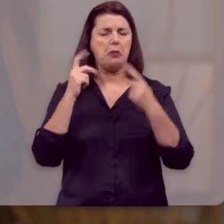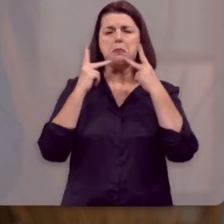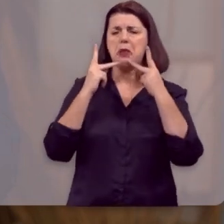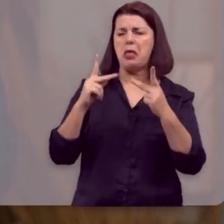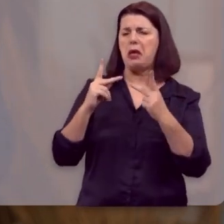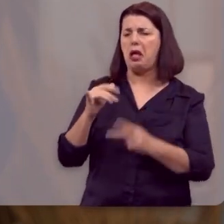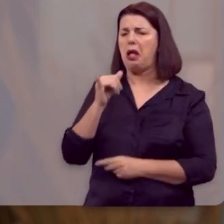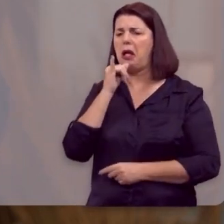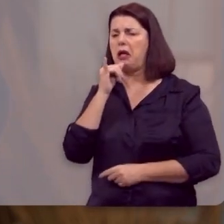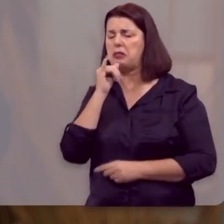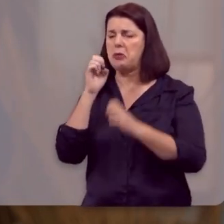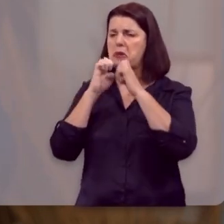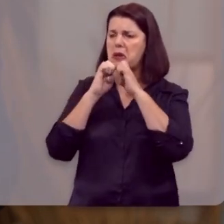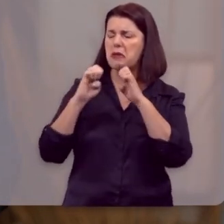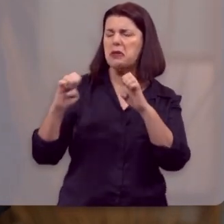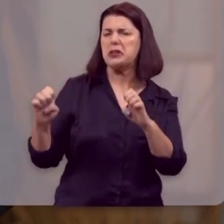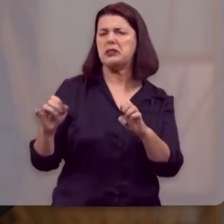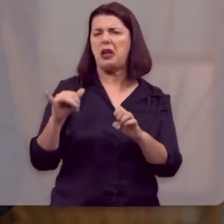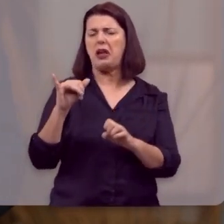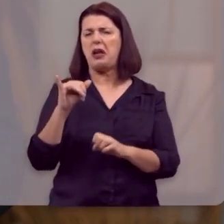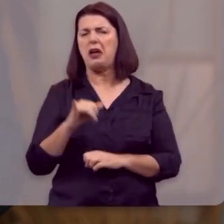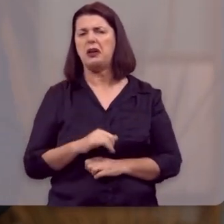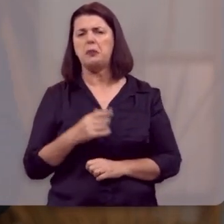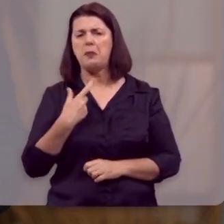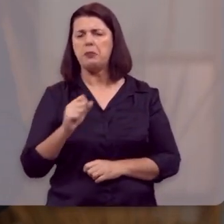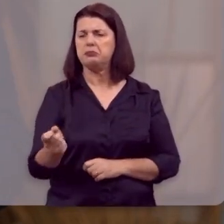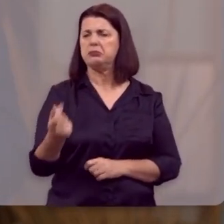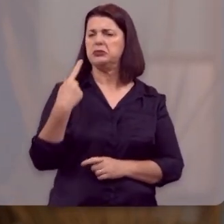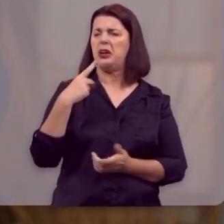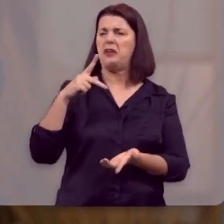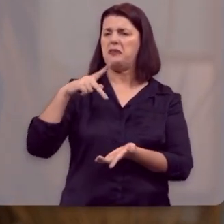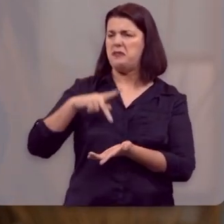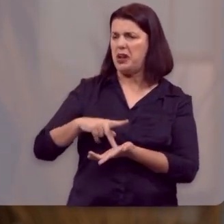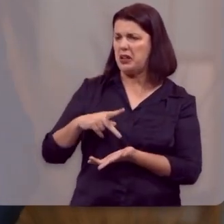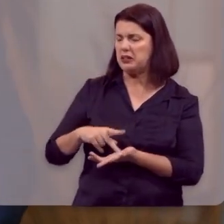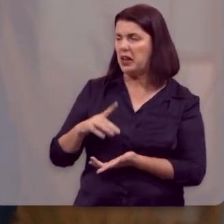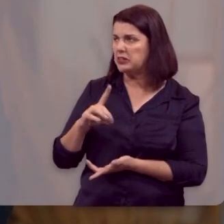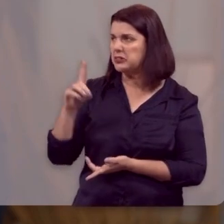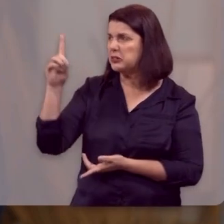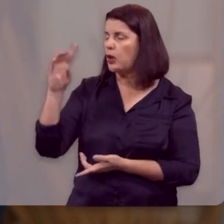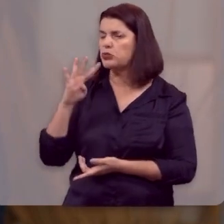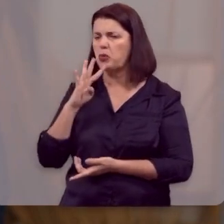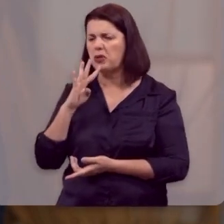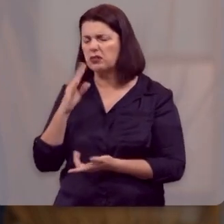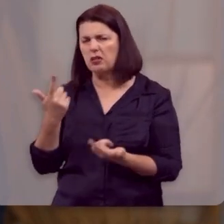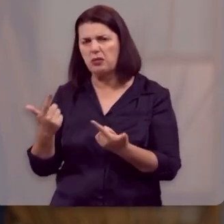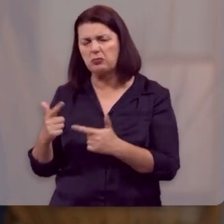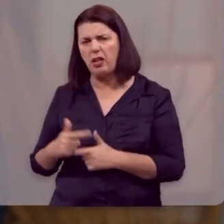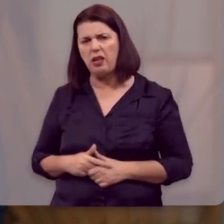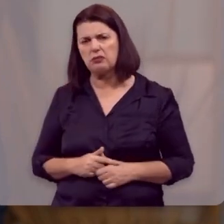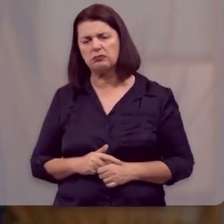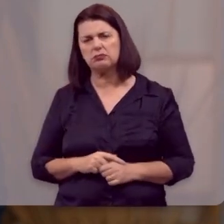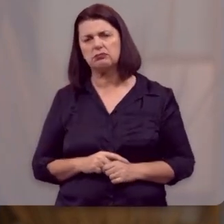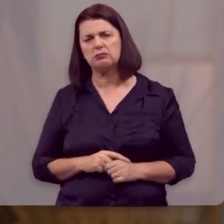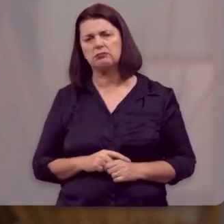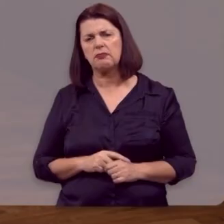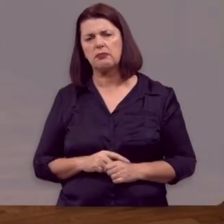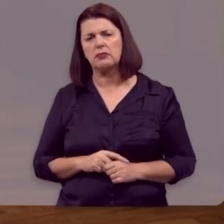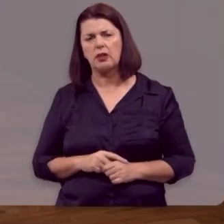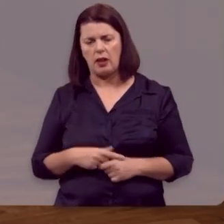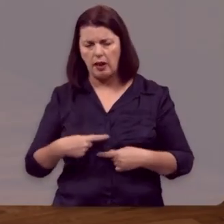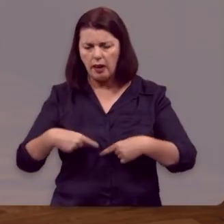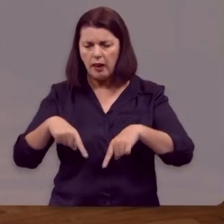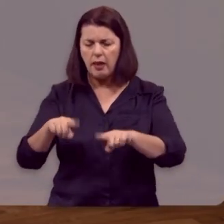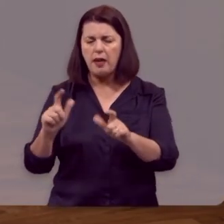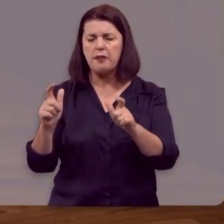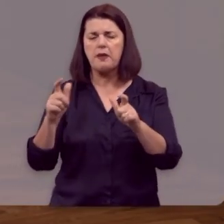tagarela, o evangelho era coisa estranha, e o verdadeiro Deus era o Deus desconhecido. Quando levam